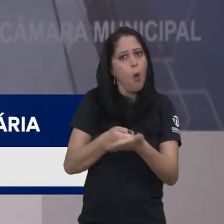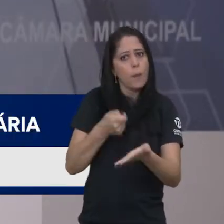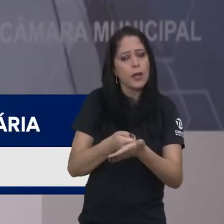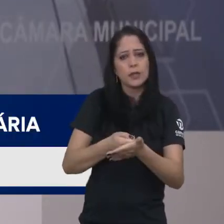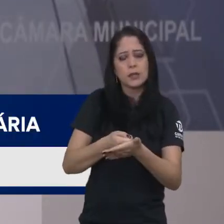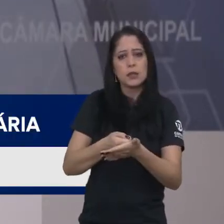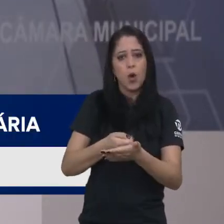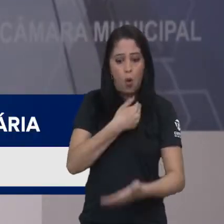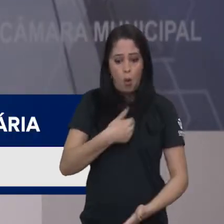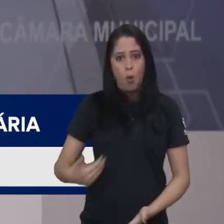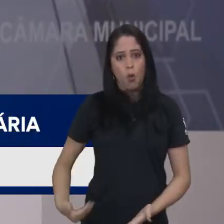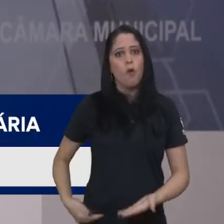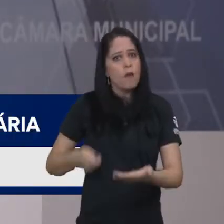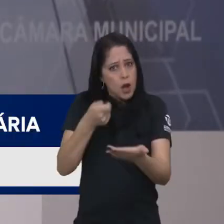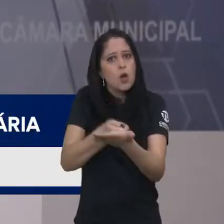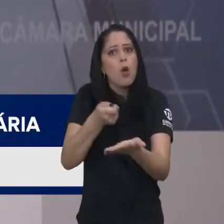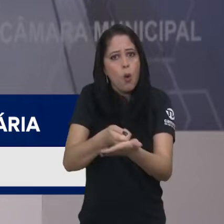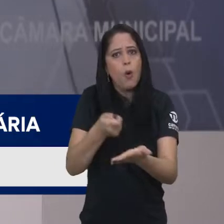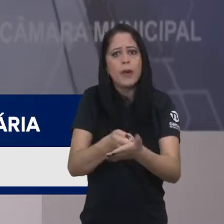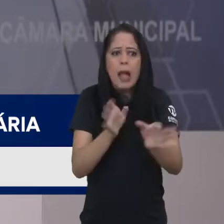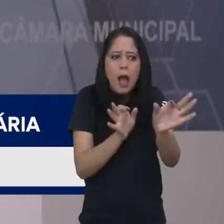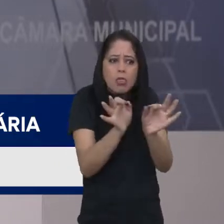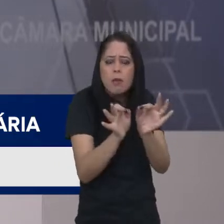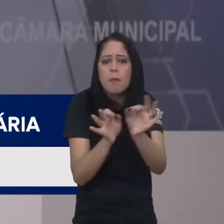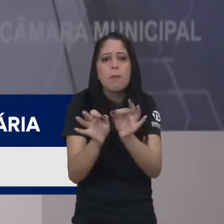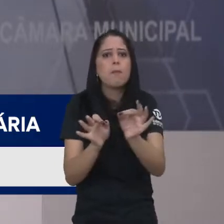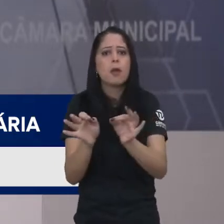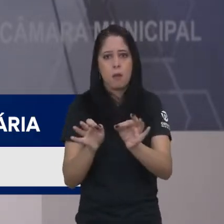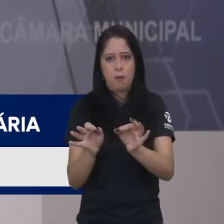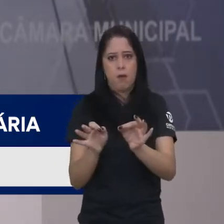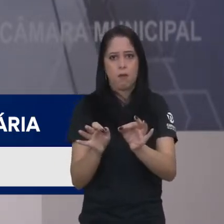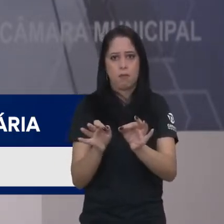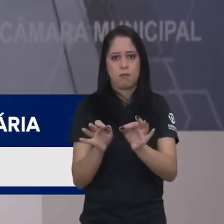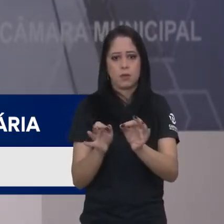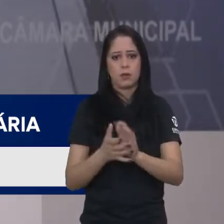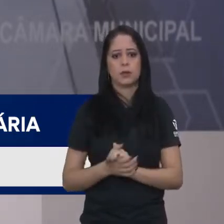obrigação do poder público. O poder público tem um dever de planejar.